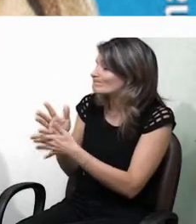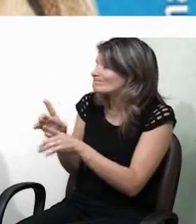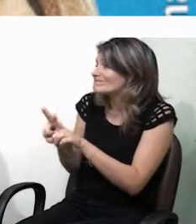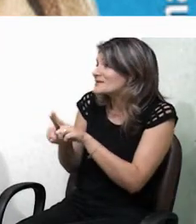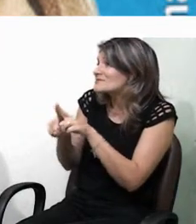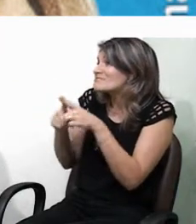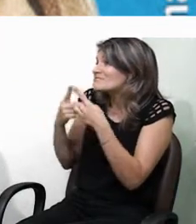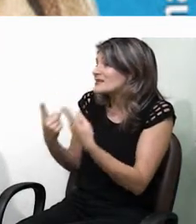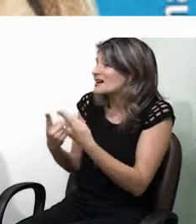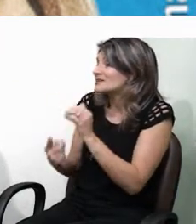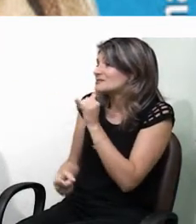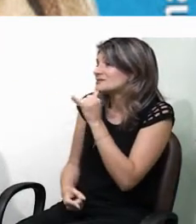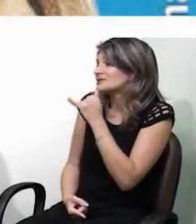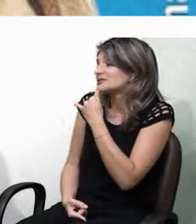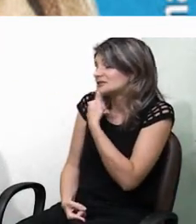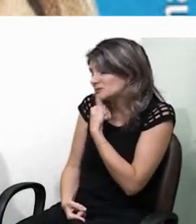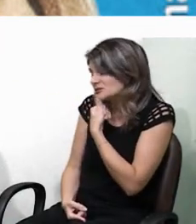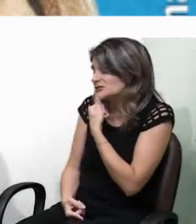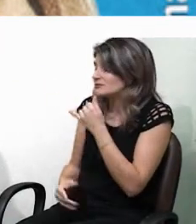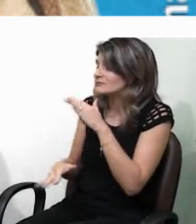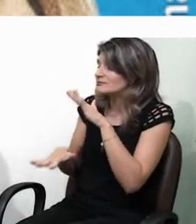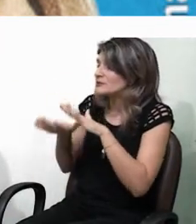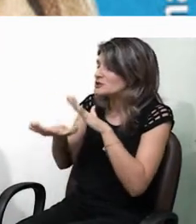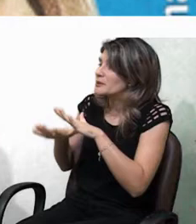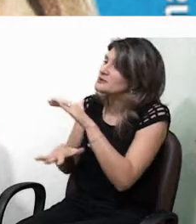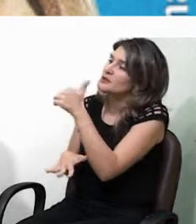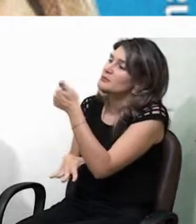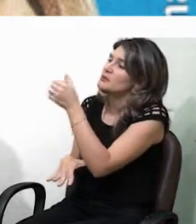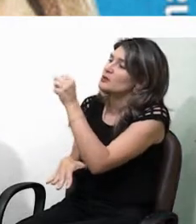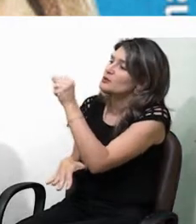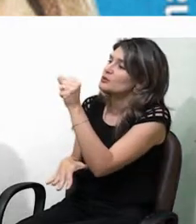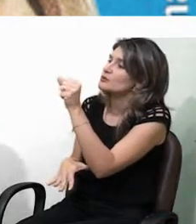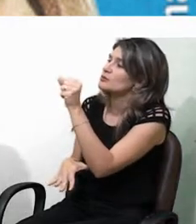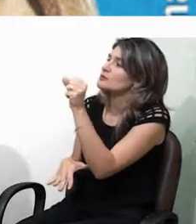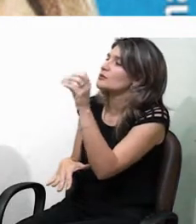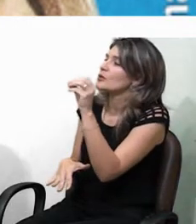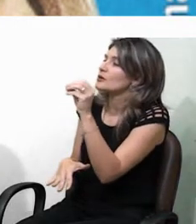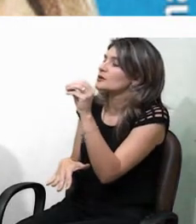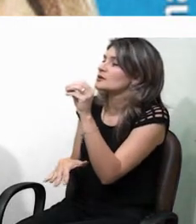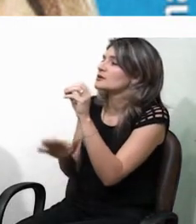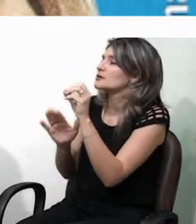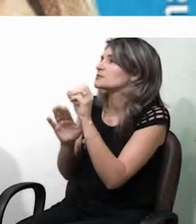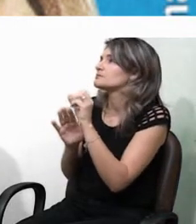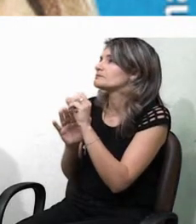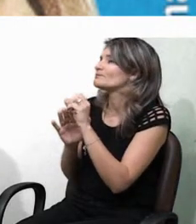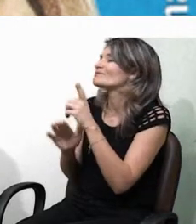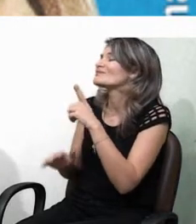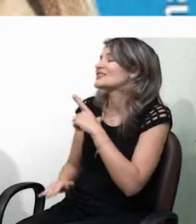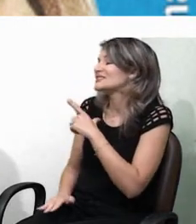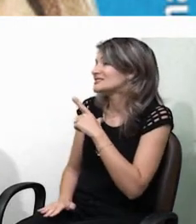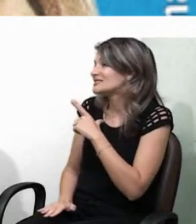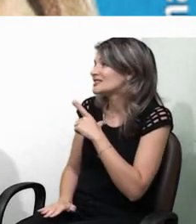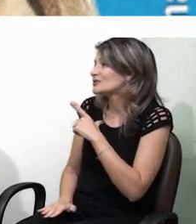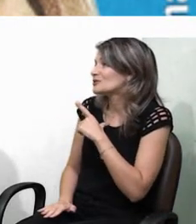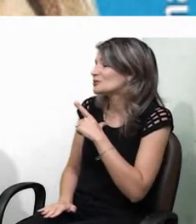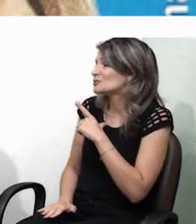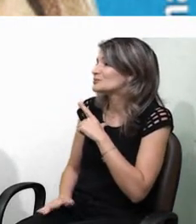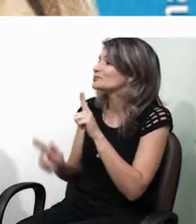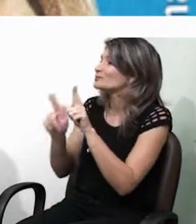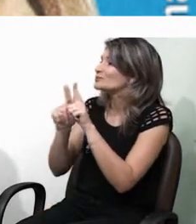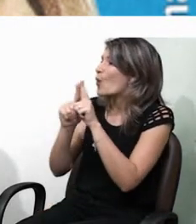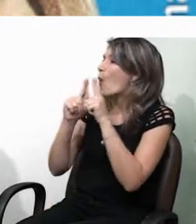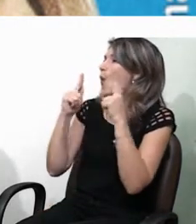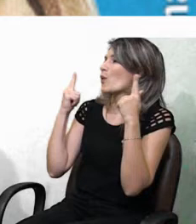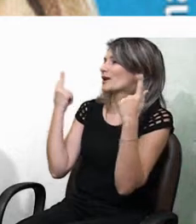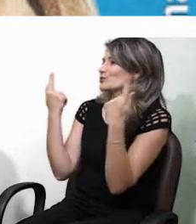Infelizmente, um tempo depois, em 1880, se não me engano, houve um